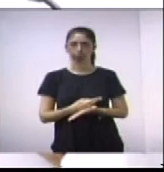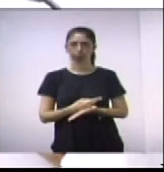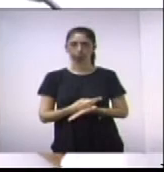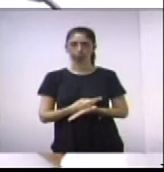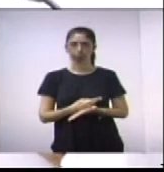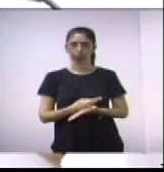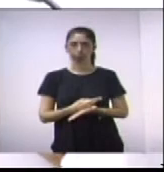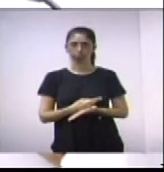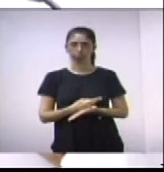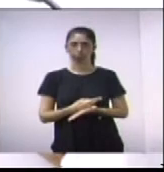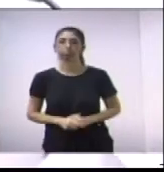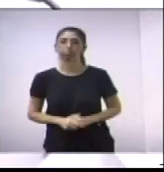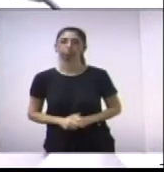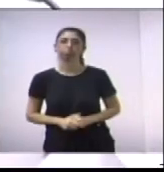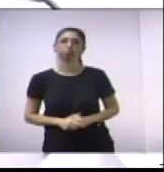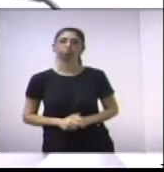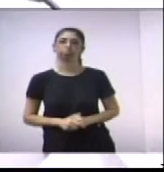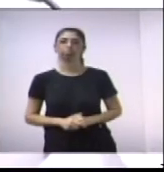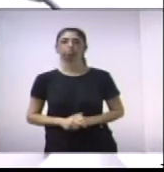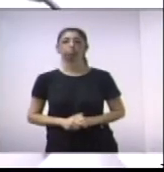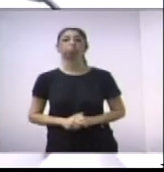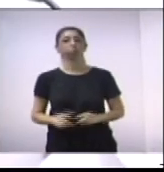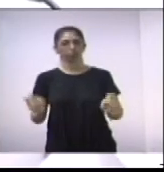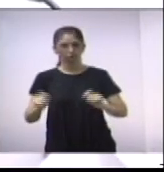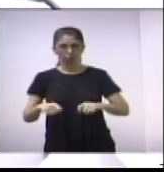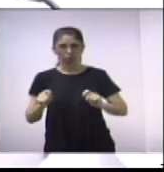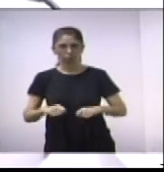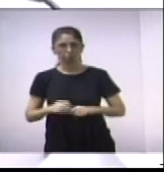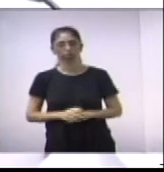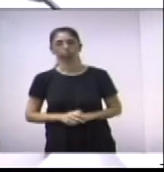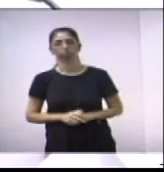50. Esteira, é possível concluir que